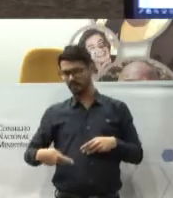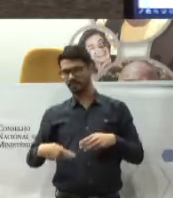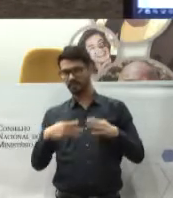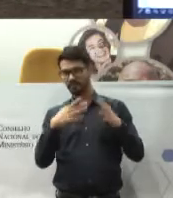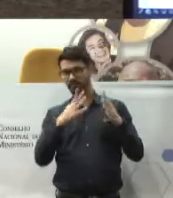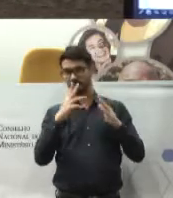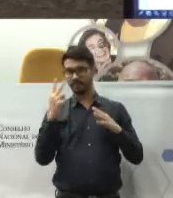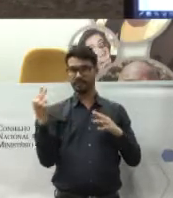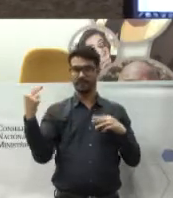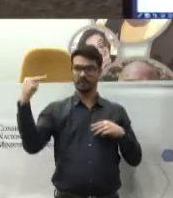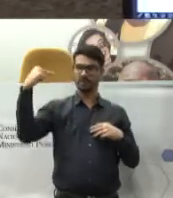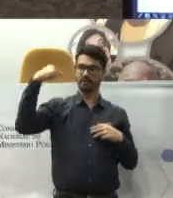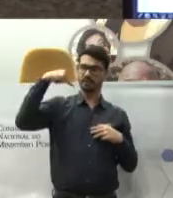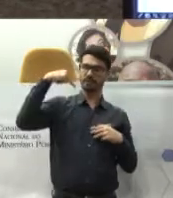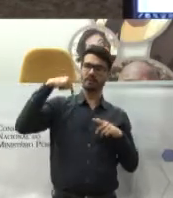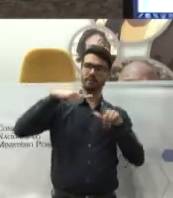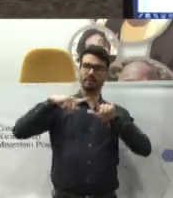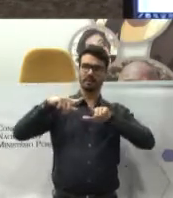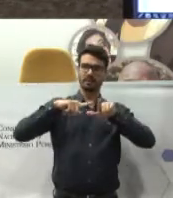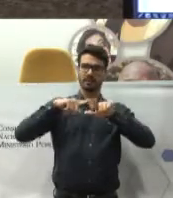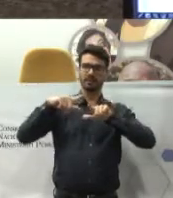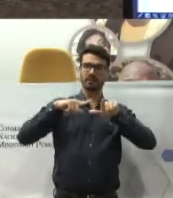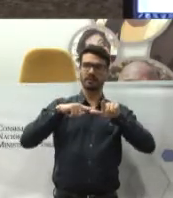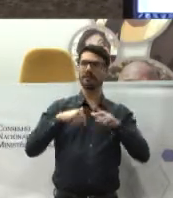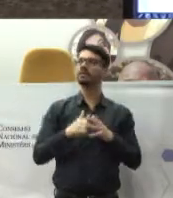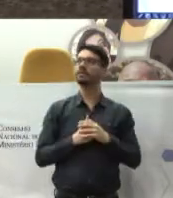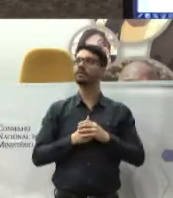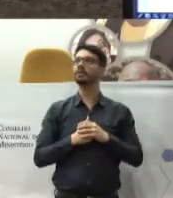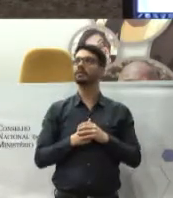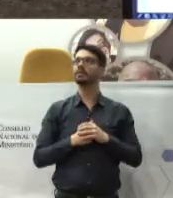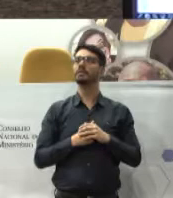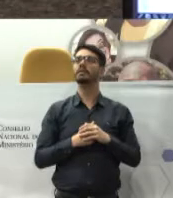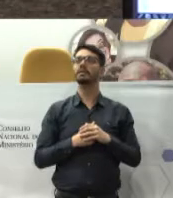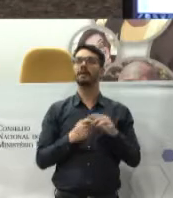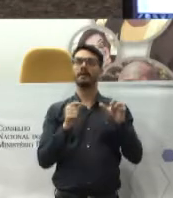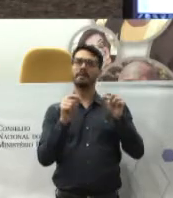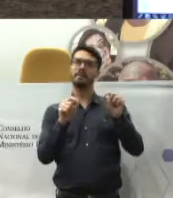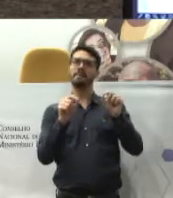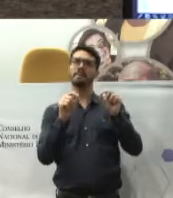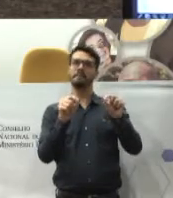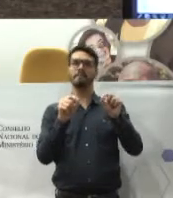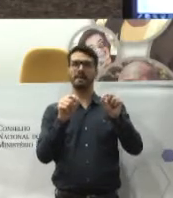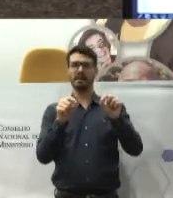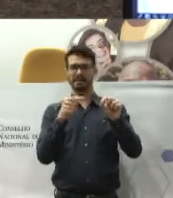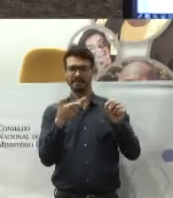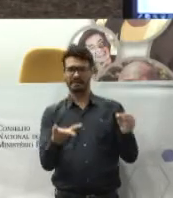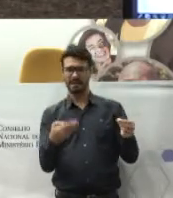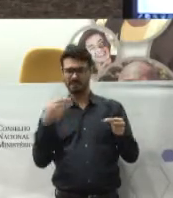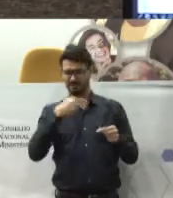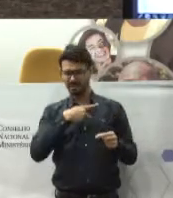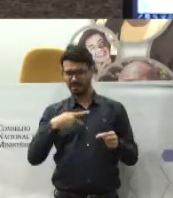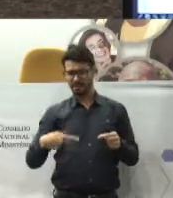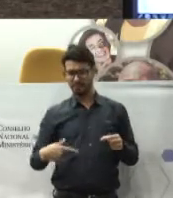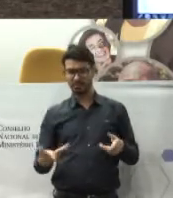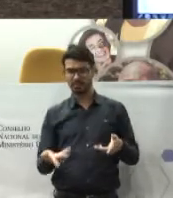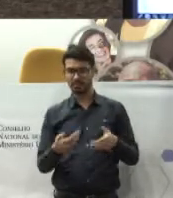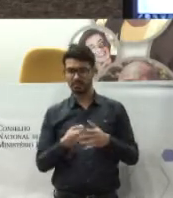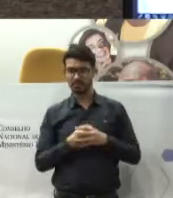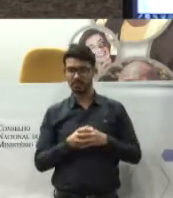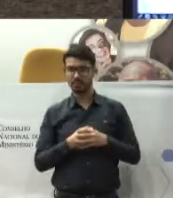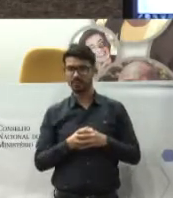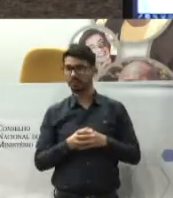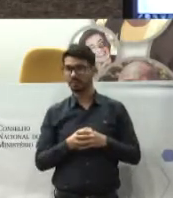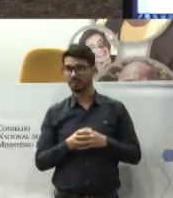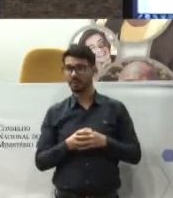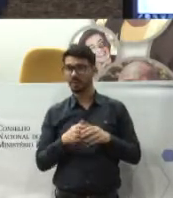de fora olha para o nosso trabalho e pergunta: para que serve isso? Quando a gente